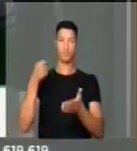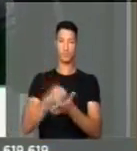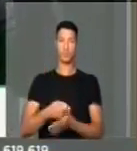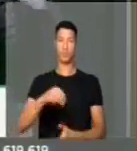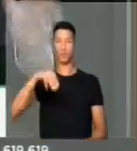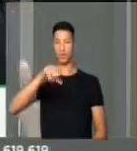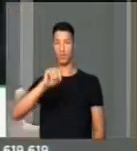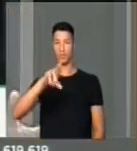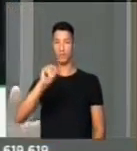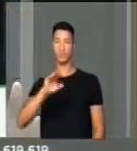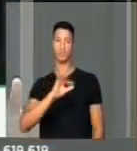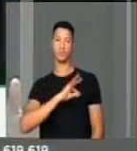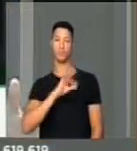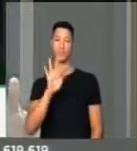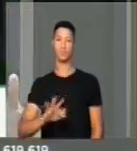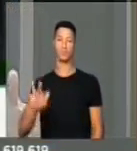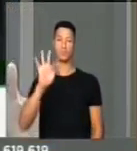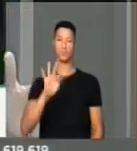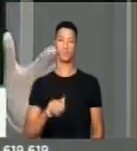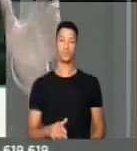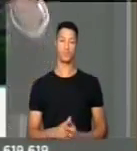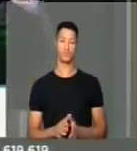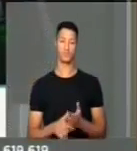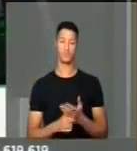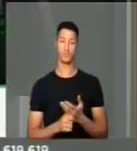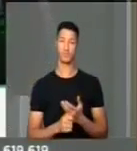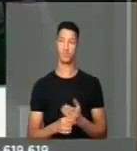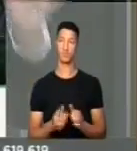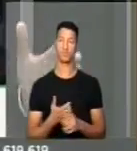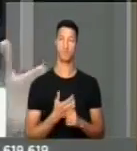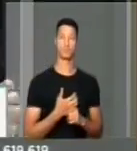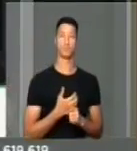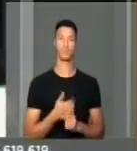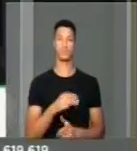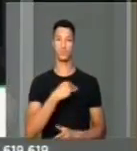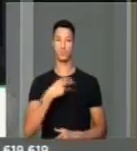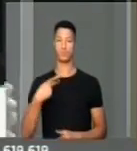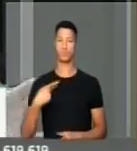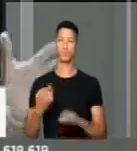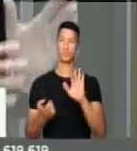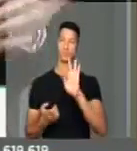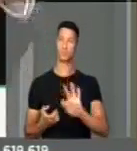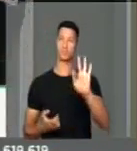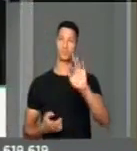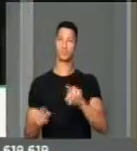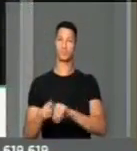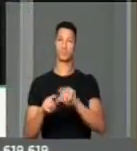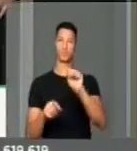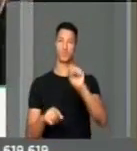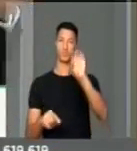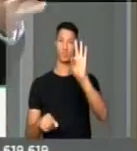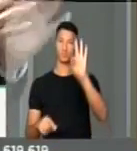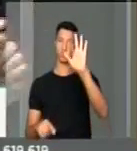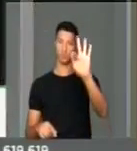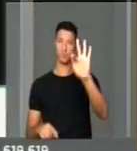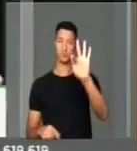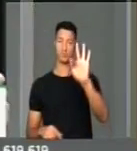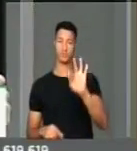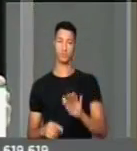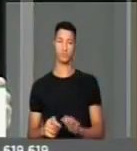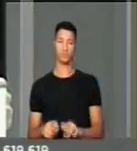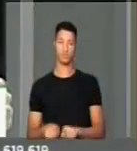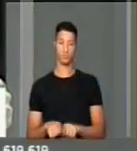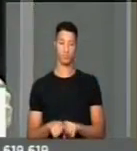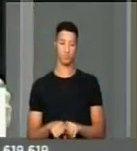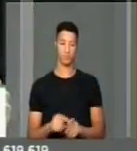nossa Polícia Federal, ao Ministério Público Federal, ao Supremo Tribunal